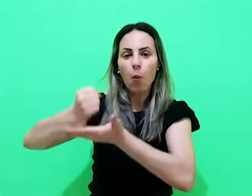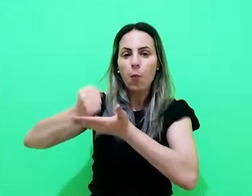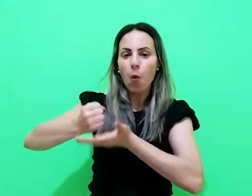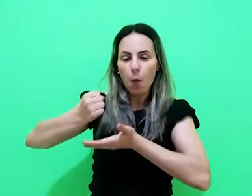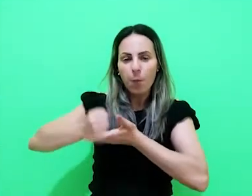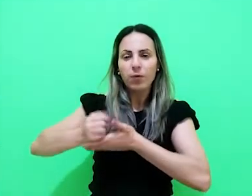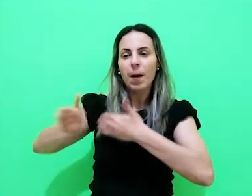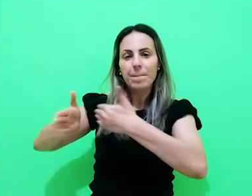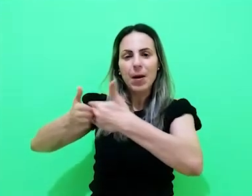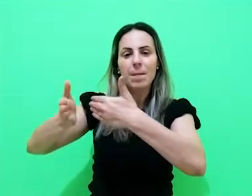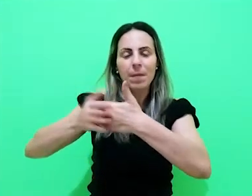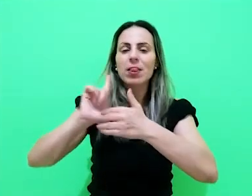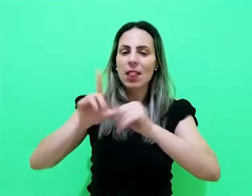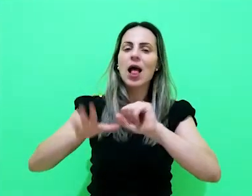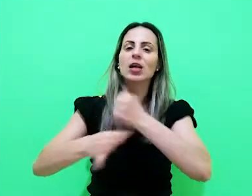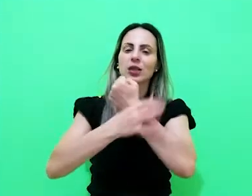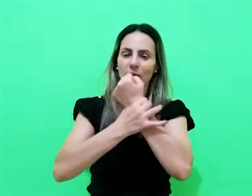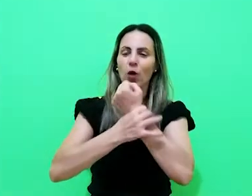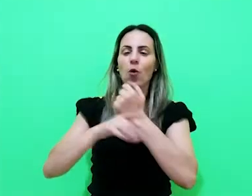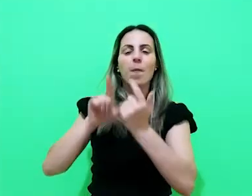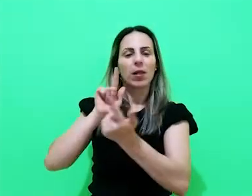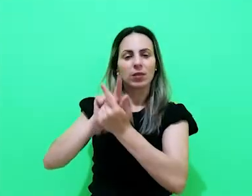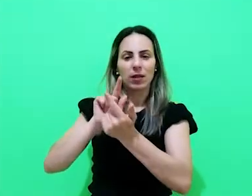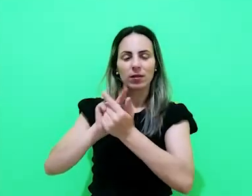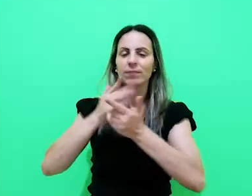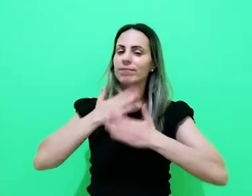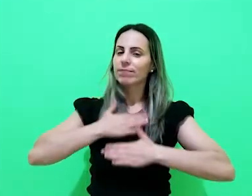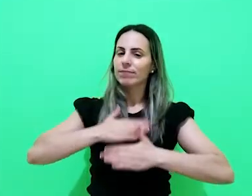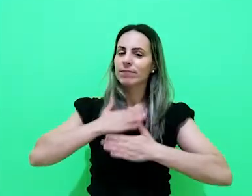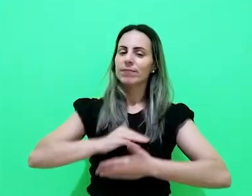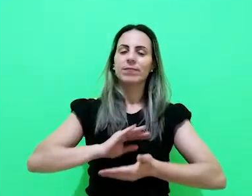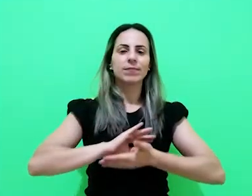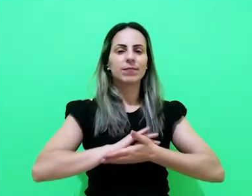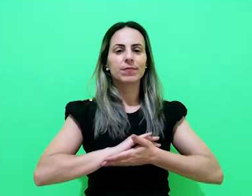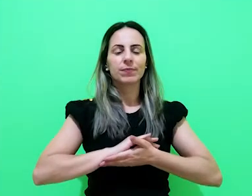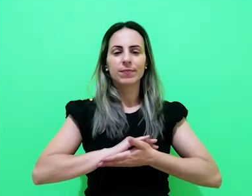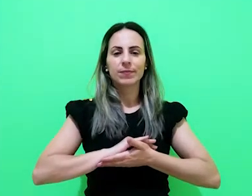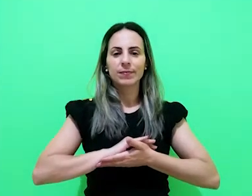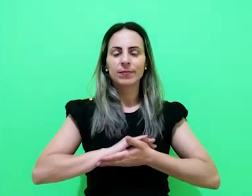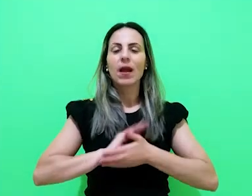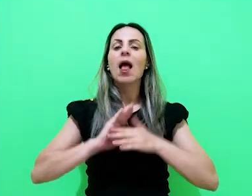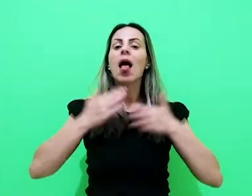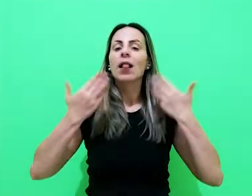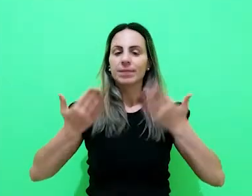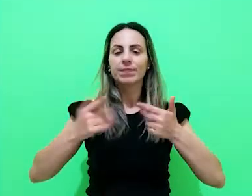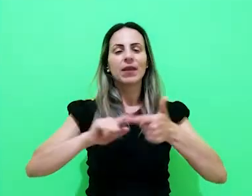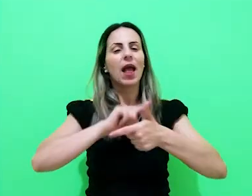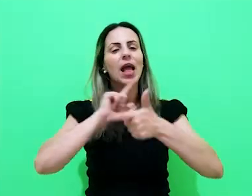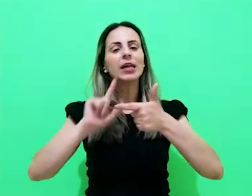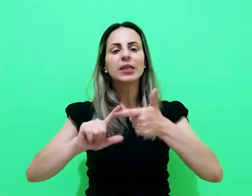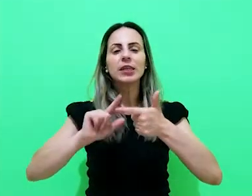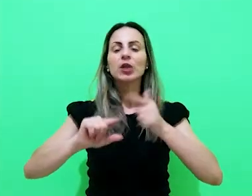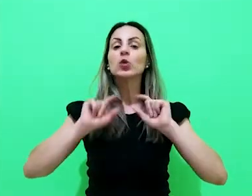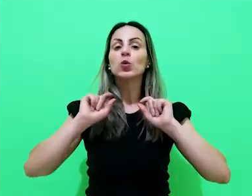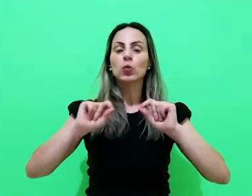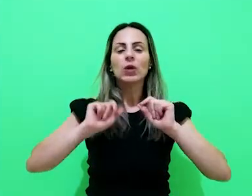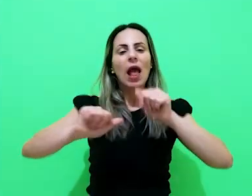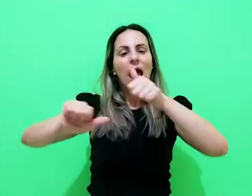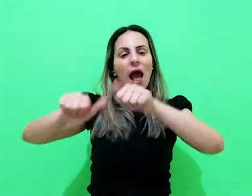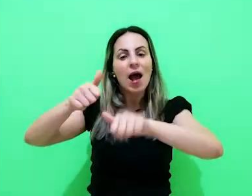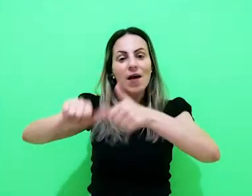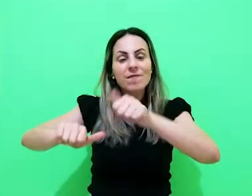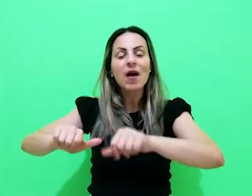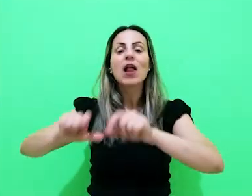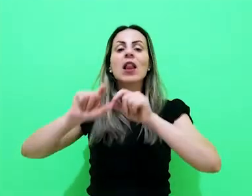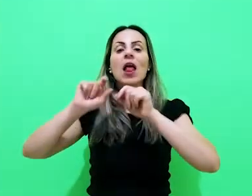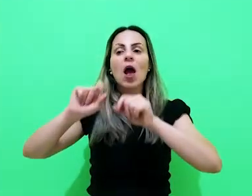está seguro para a gente poder atender tranquilamente, tá certo? Muito bem. Em segundo lugar, pessoal, nós temos que avaliar o